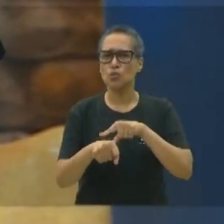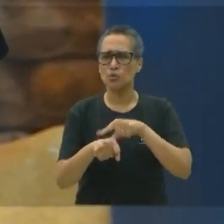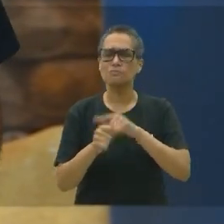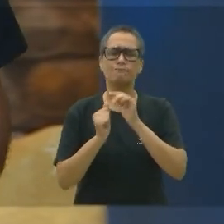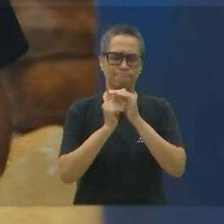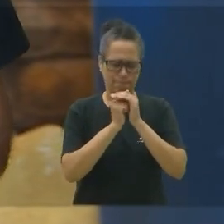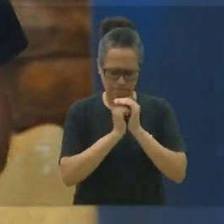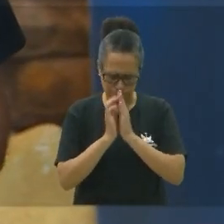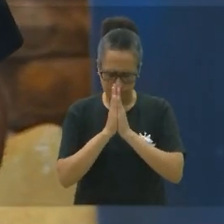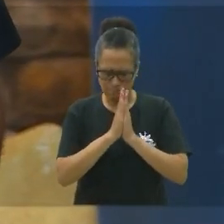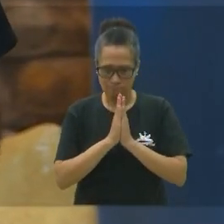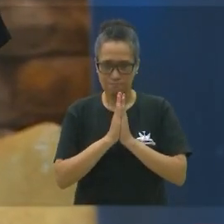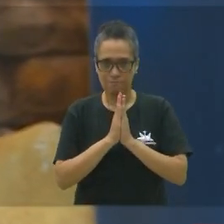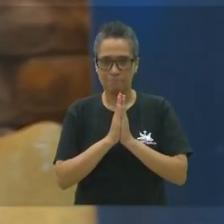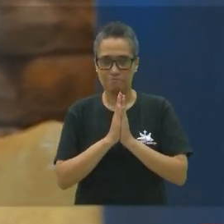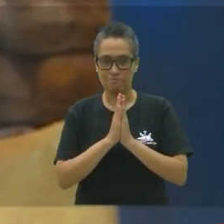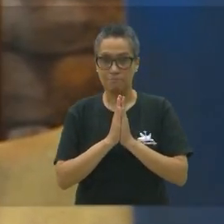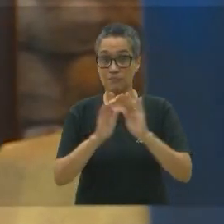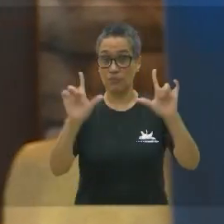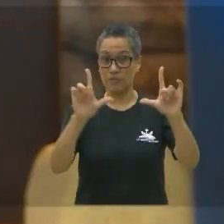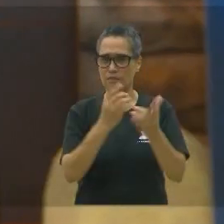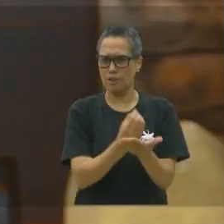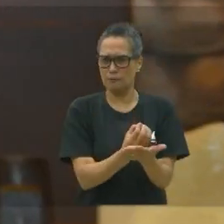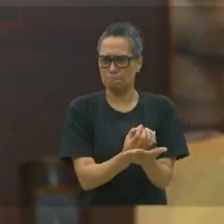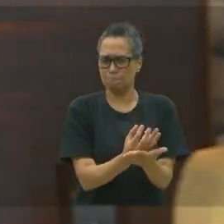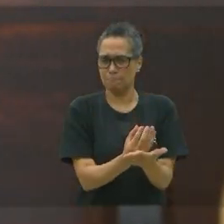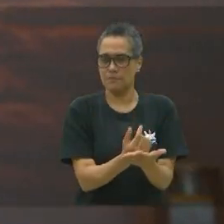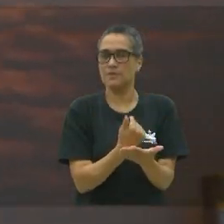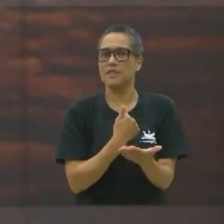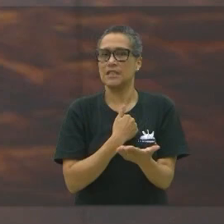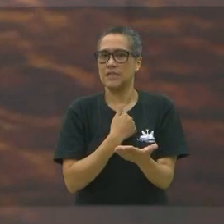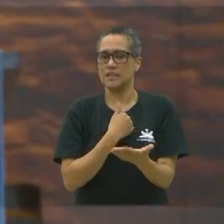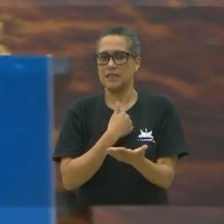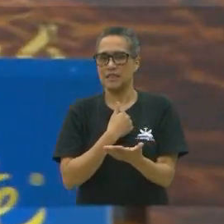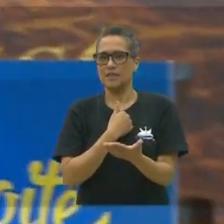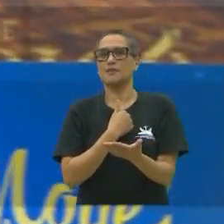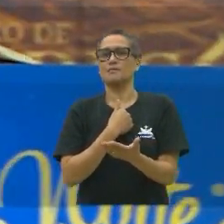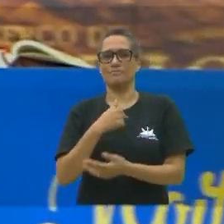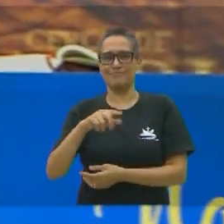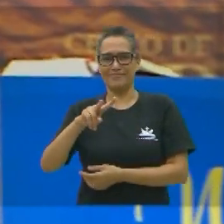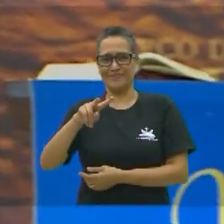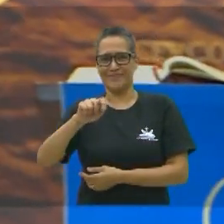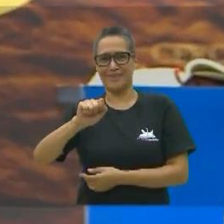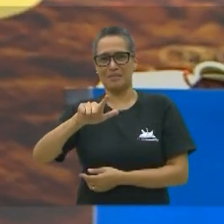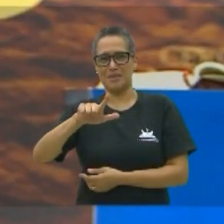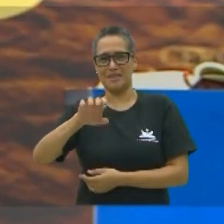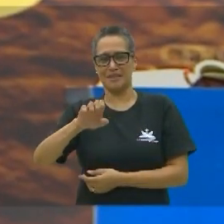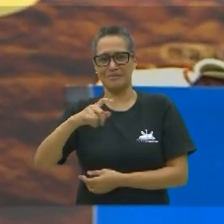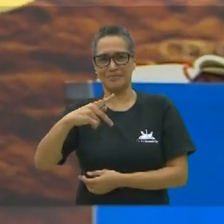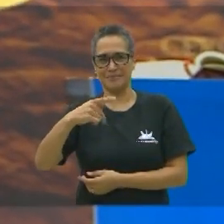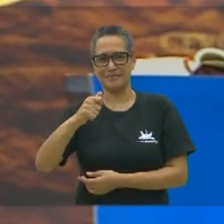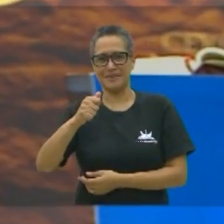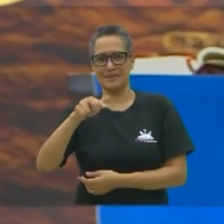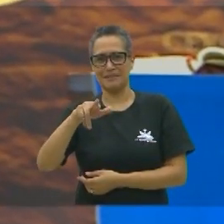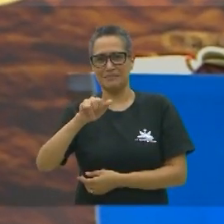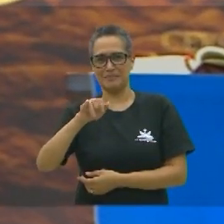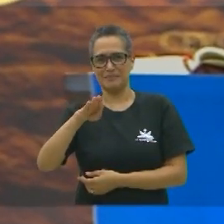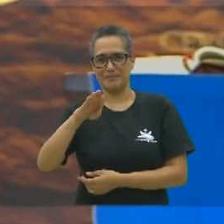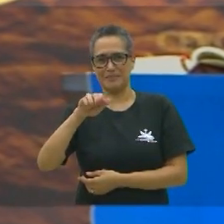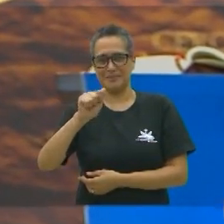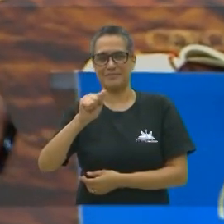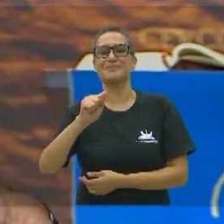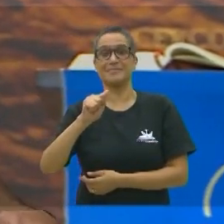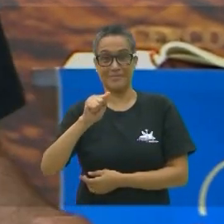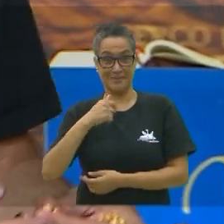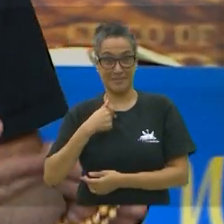oração da TV Evangelizar. Eu sou do Vale do Paraíba, eu estou em Taubaté, né,